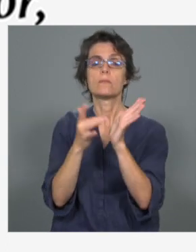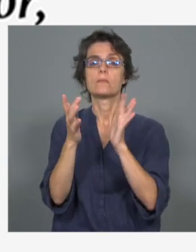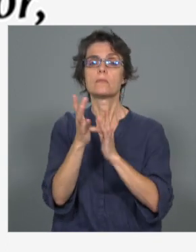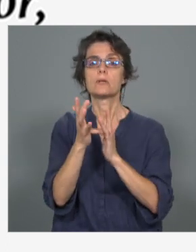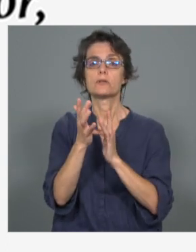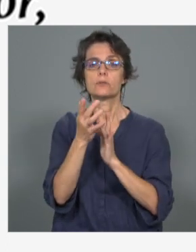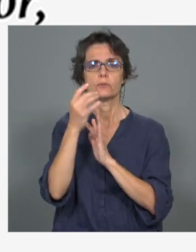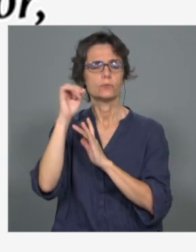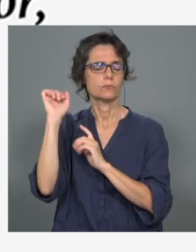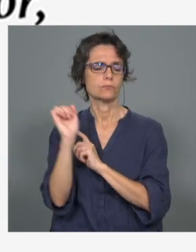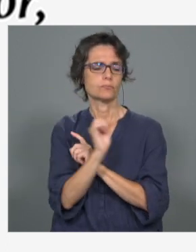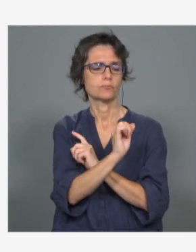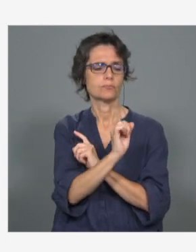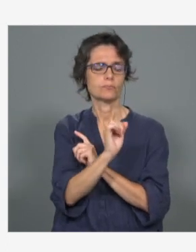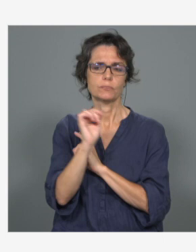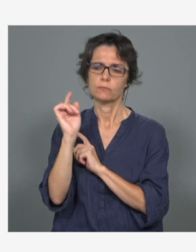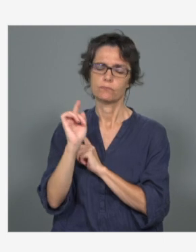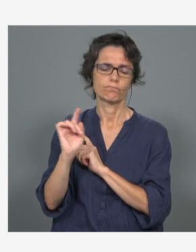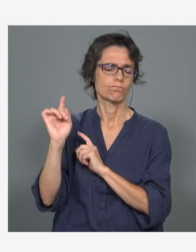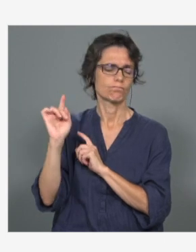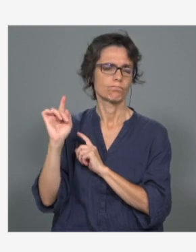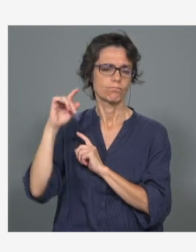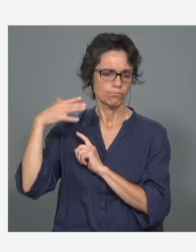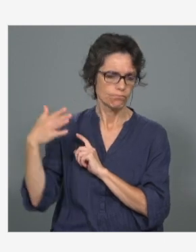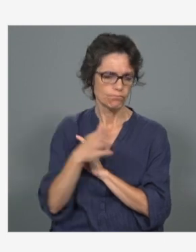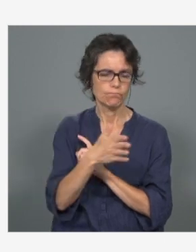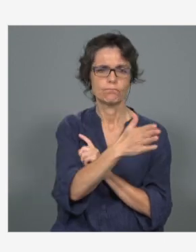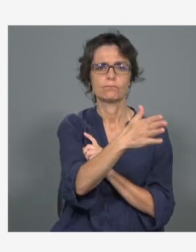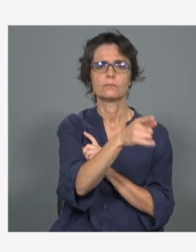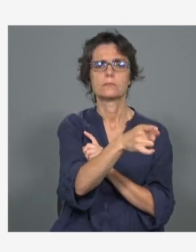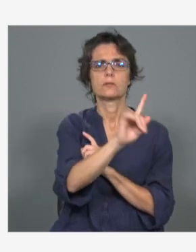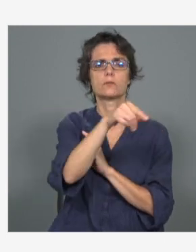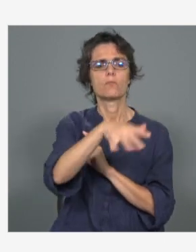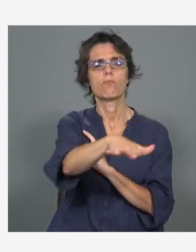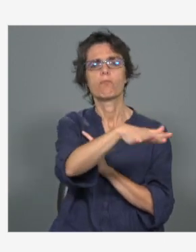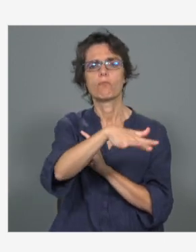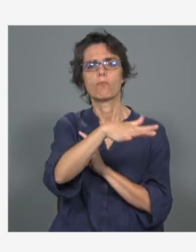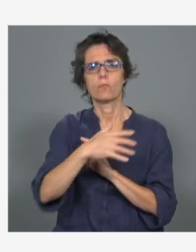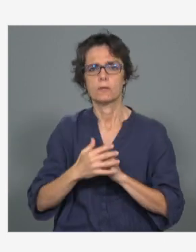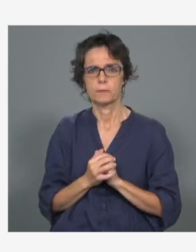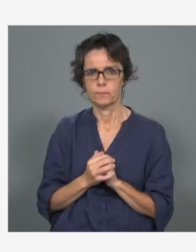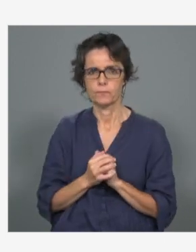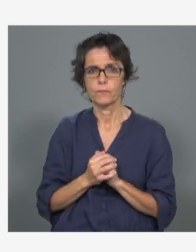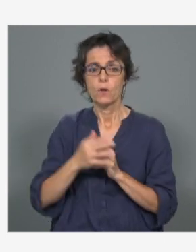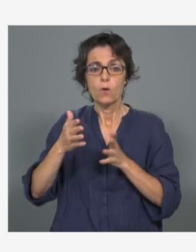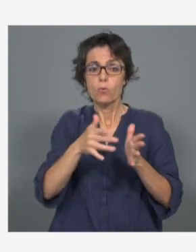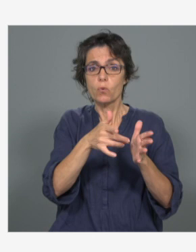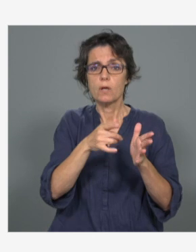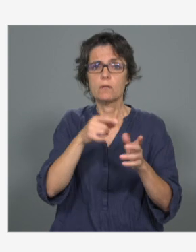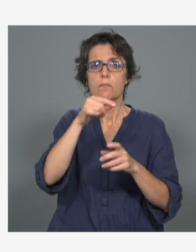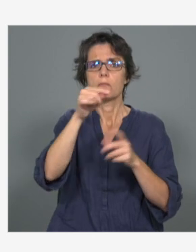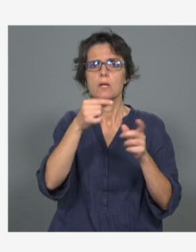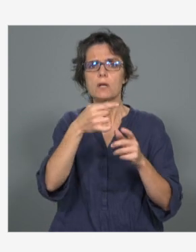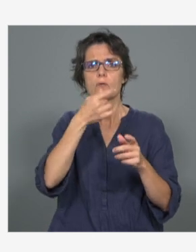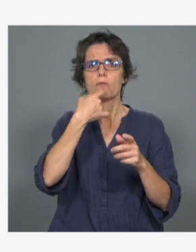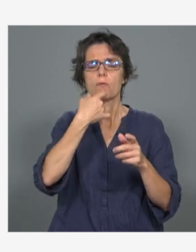voltou-se e repreendeu-os. E seguiram para outra povoação. Pelo caminho, alguém disse a